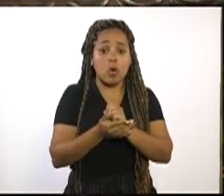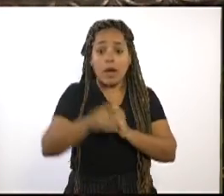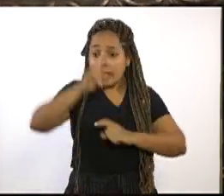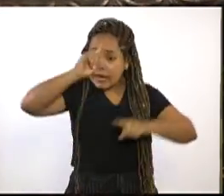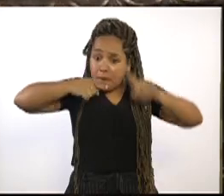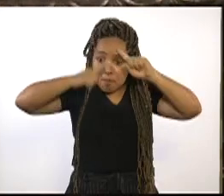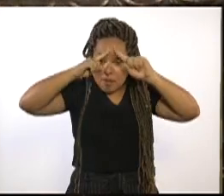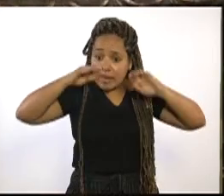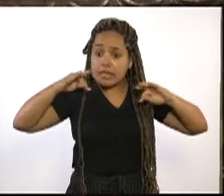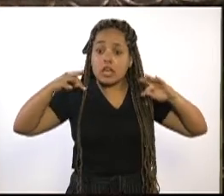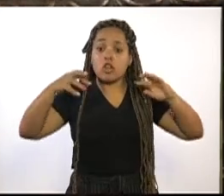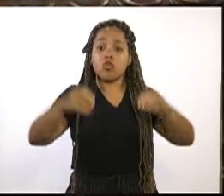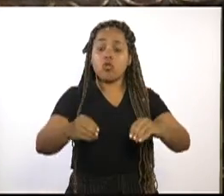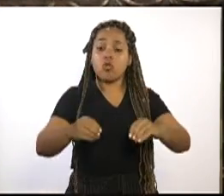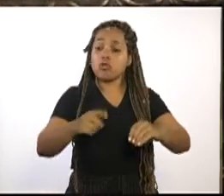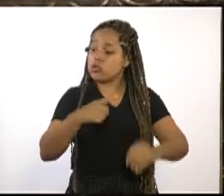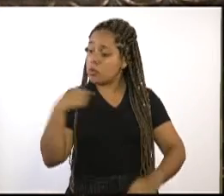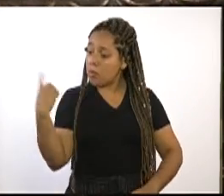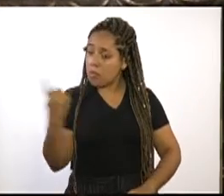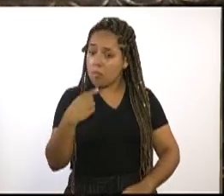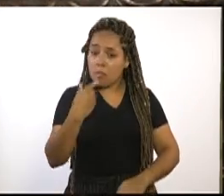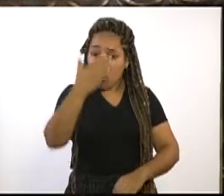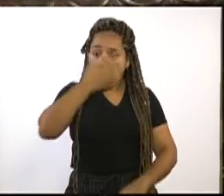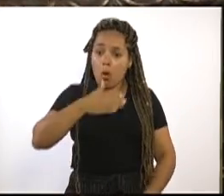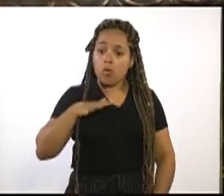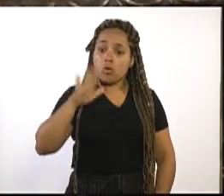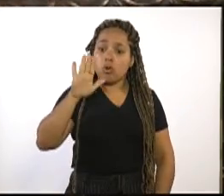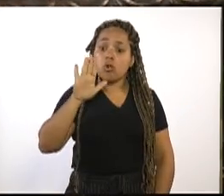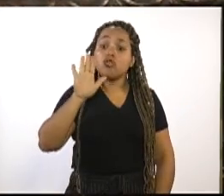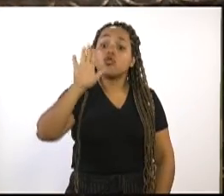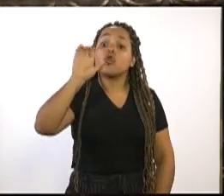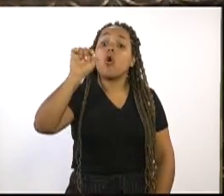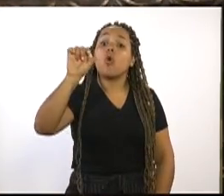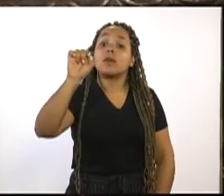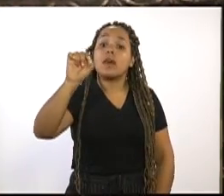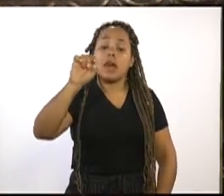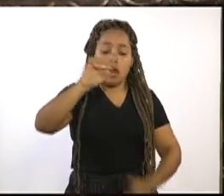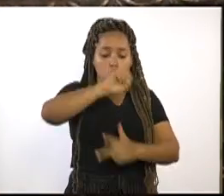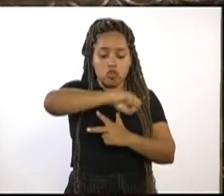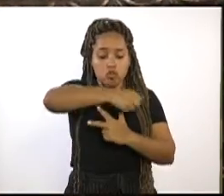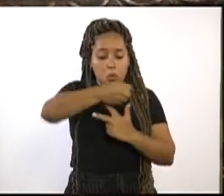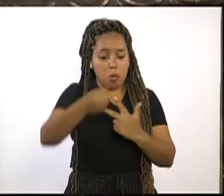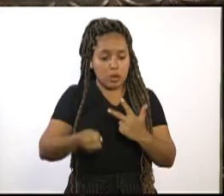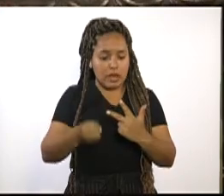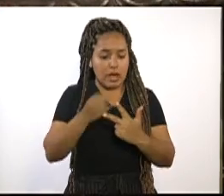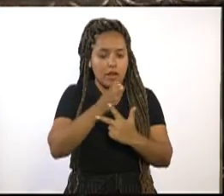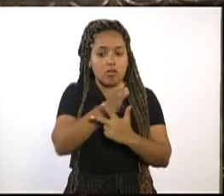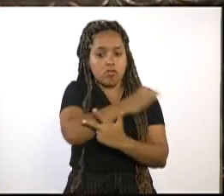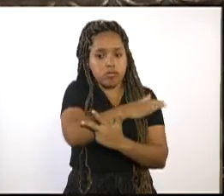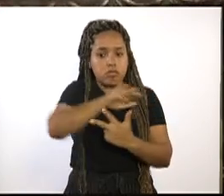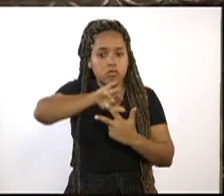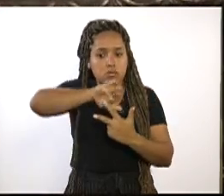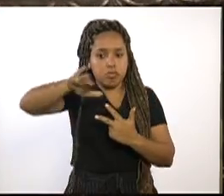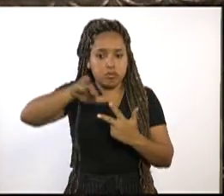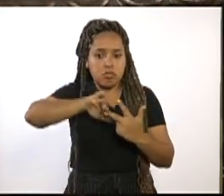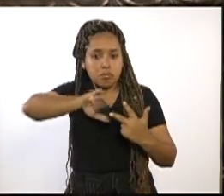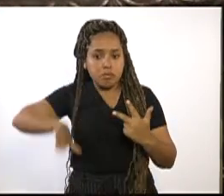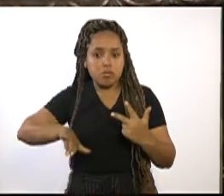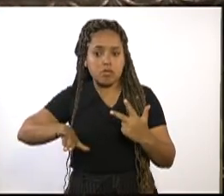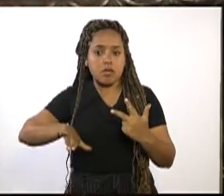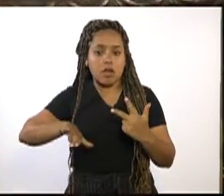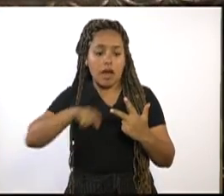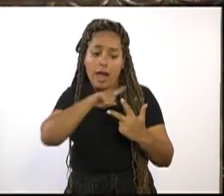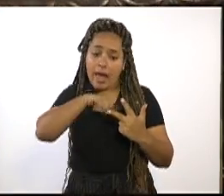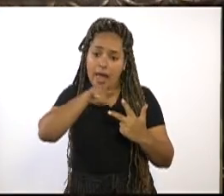juraram fidelidade, que os poderes são independentes e